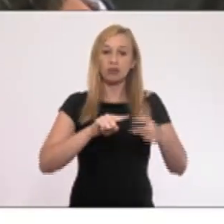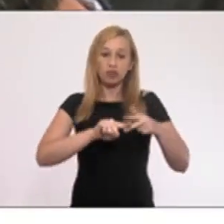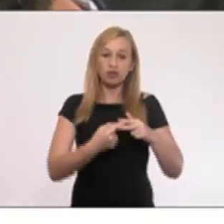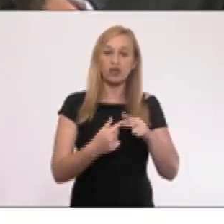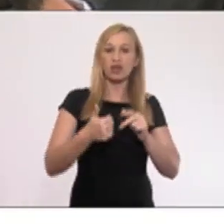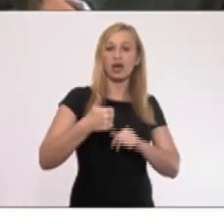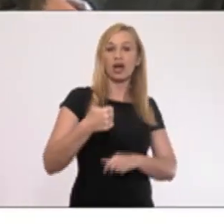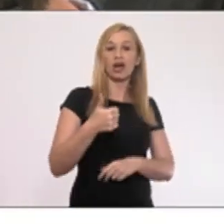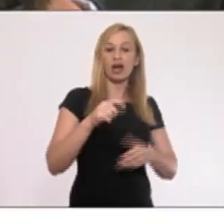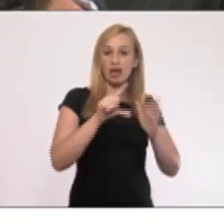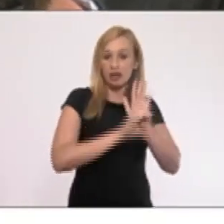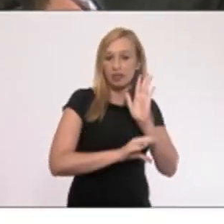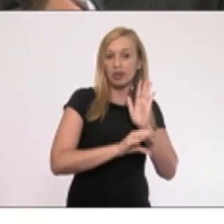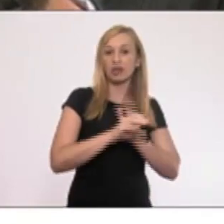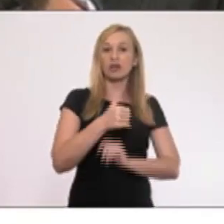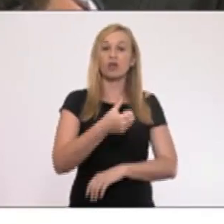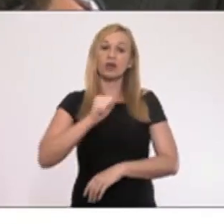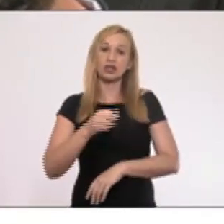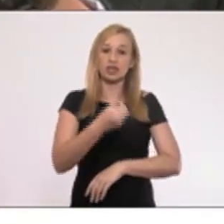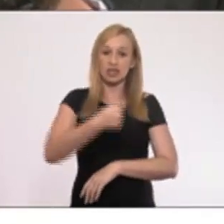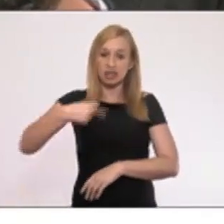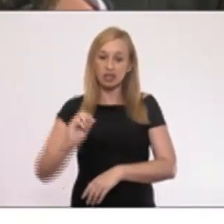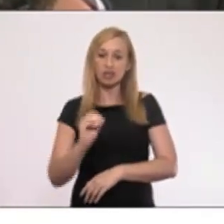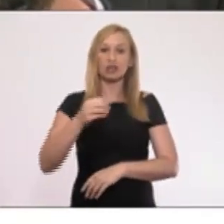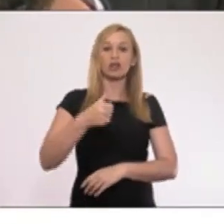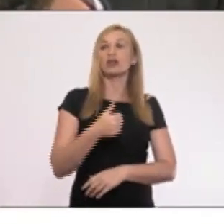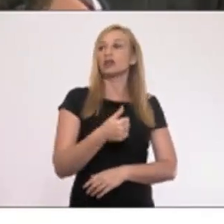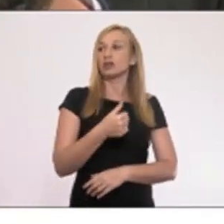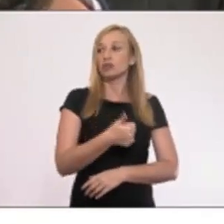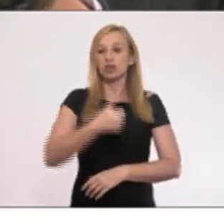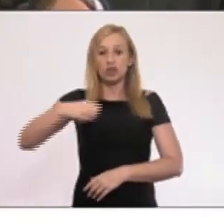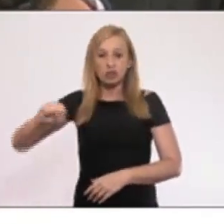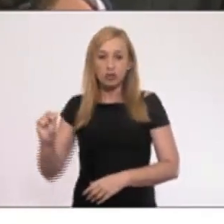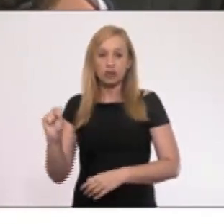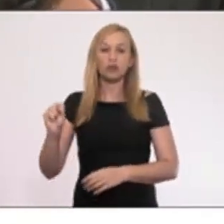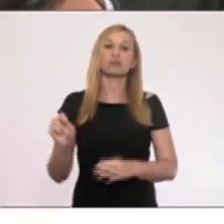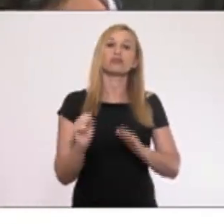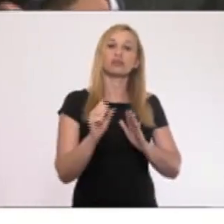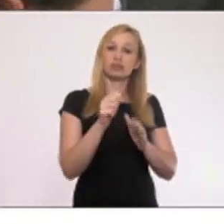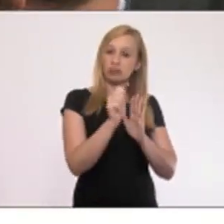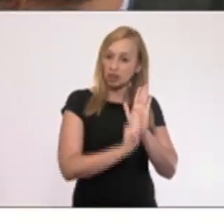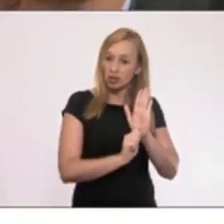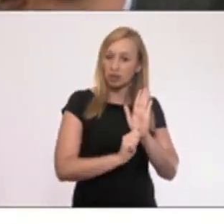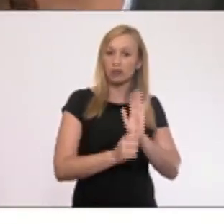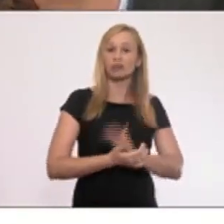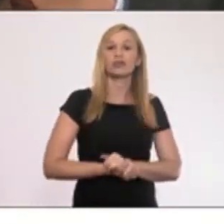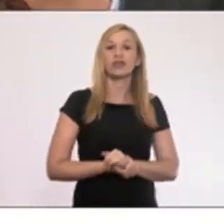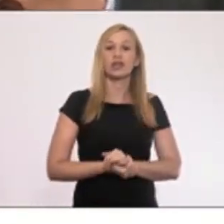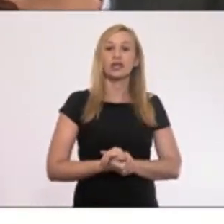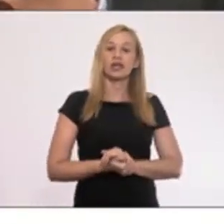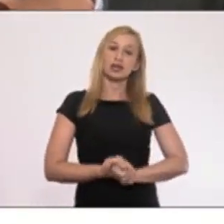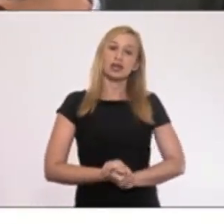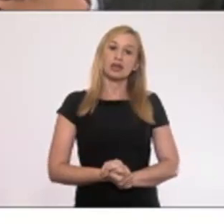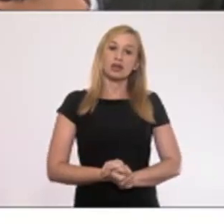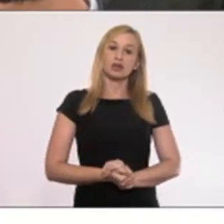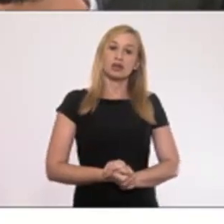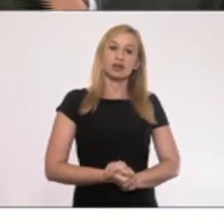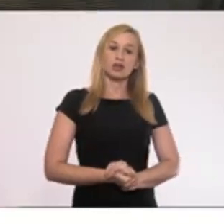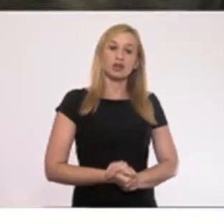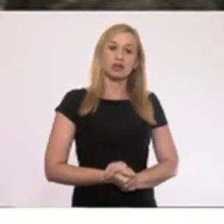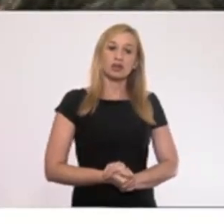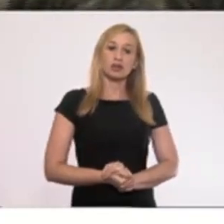da lei número 8070, 17 de agosto de 2018, que passa a vigorar com a seguinte redação. Ementa, dispõe